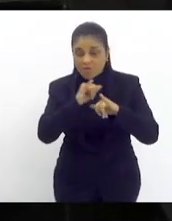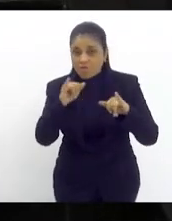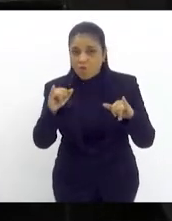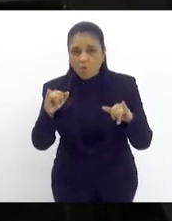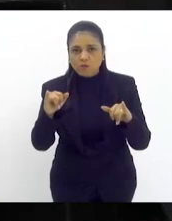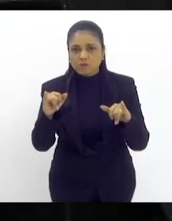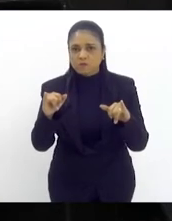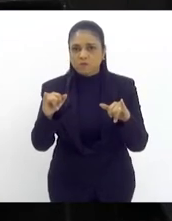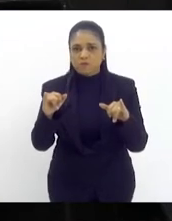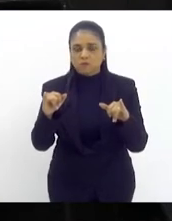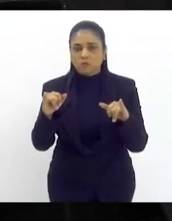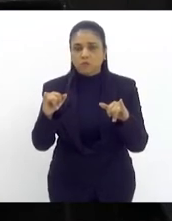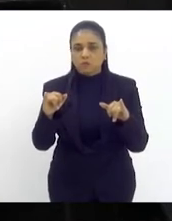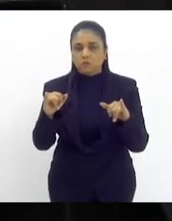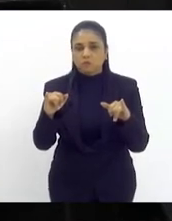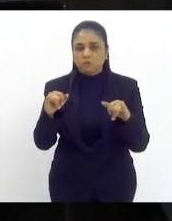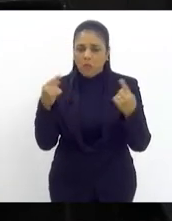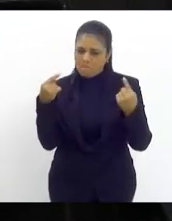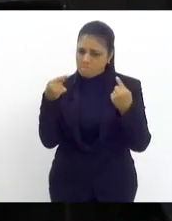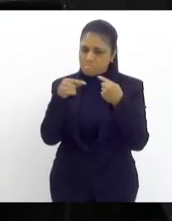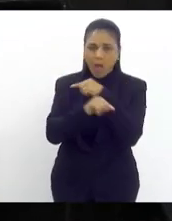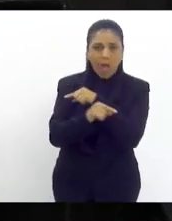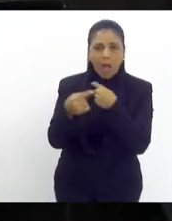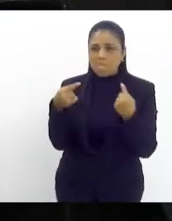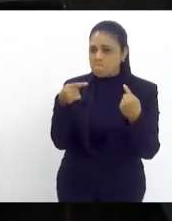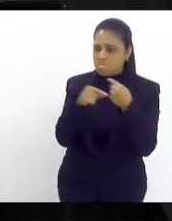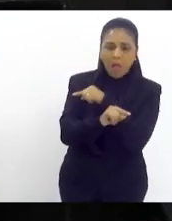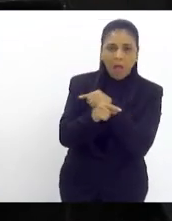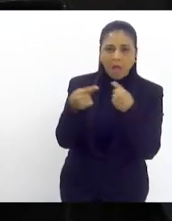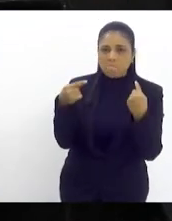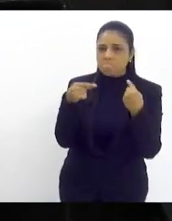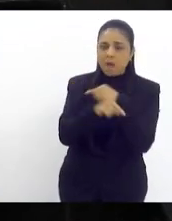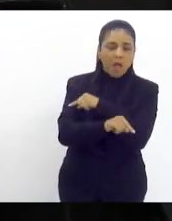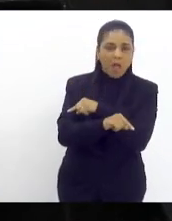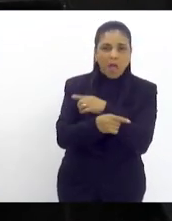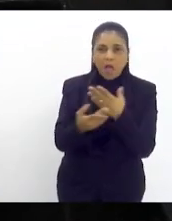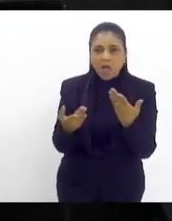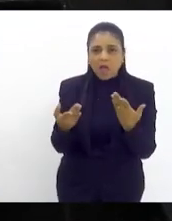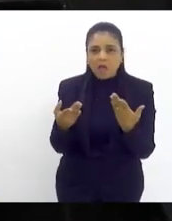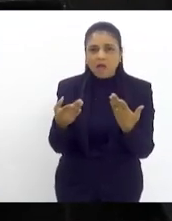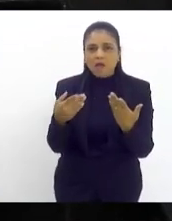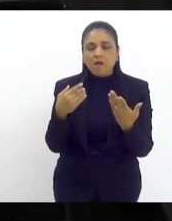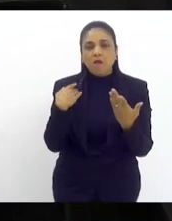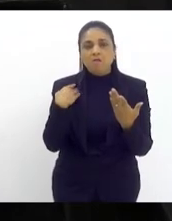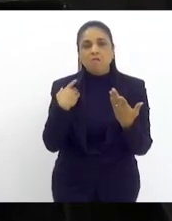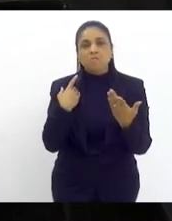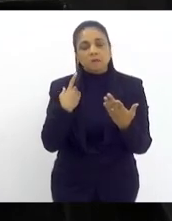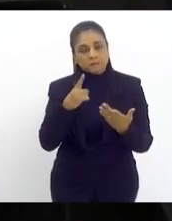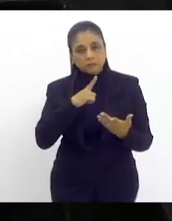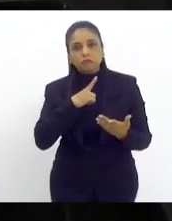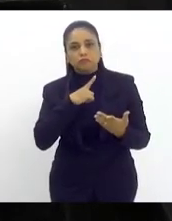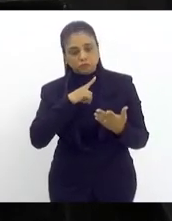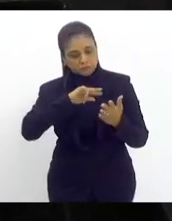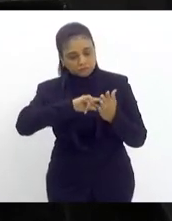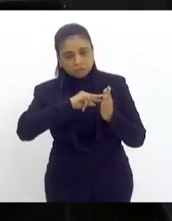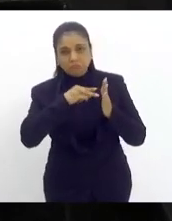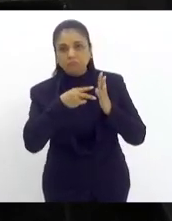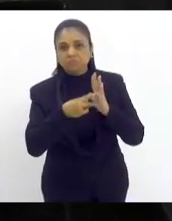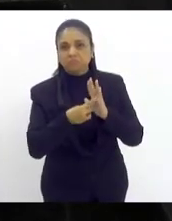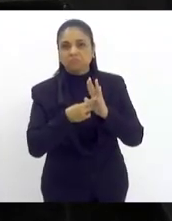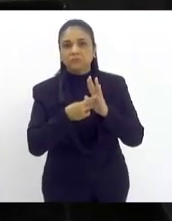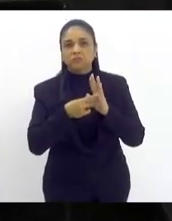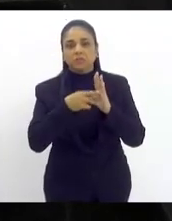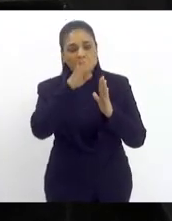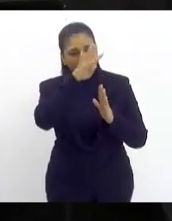um tanto quanto desencontradas mas ao mesmo tempo com algum fundamento de